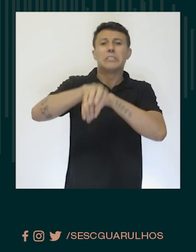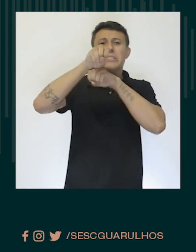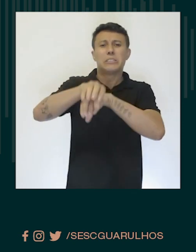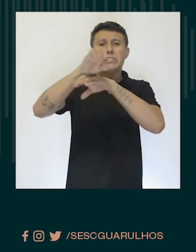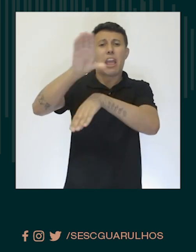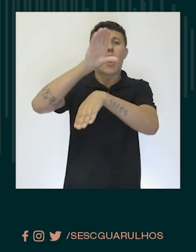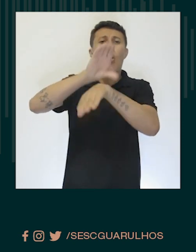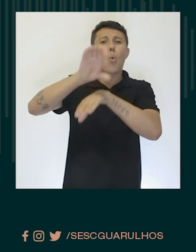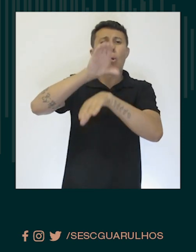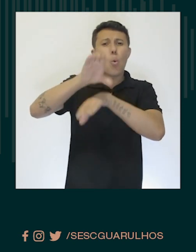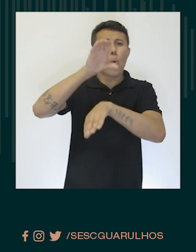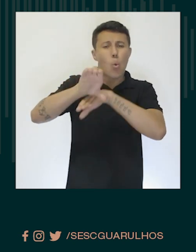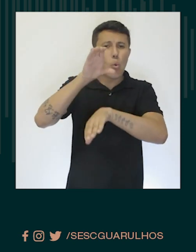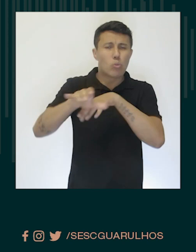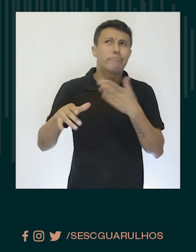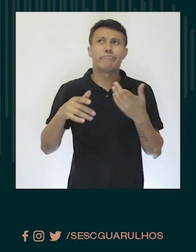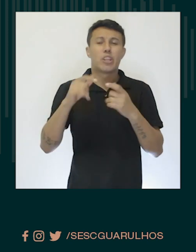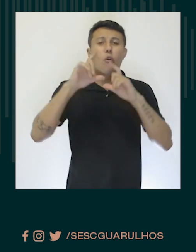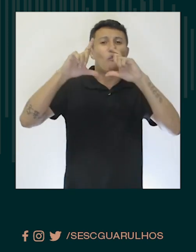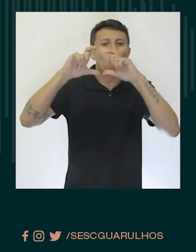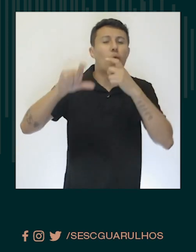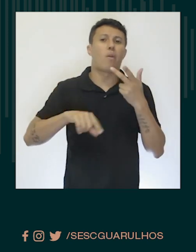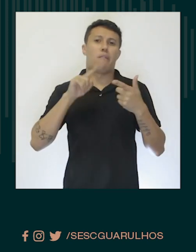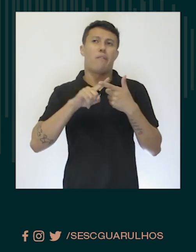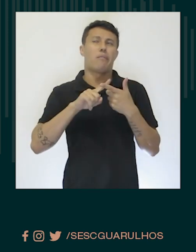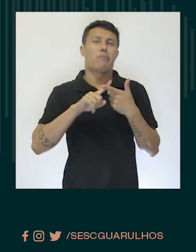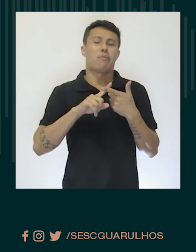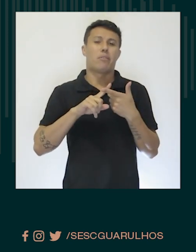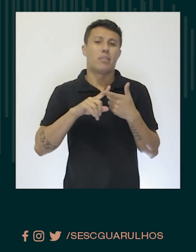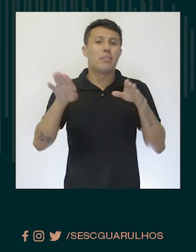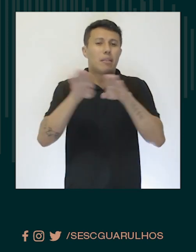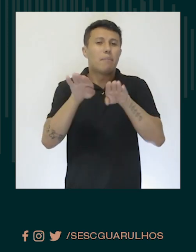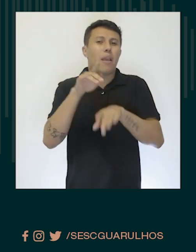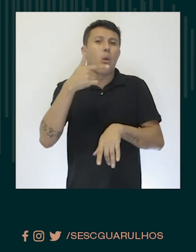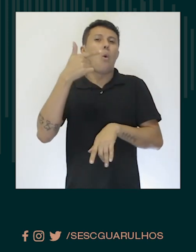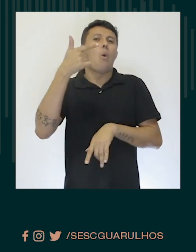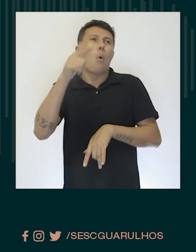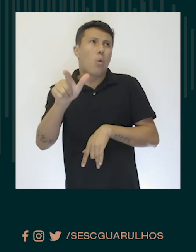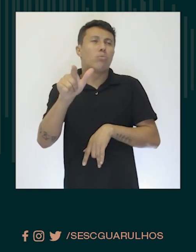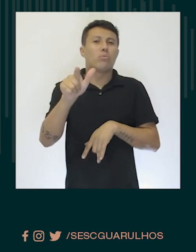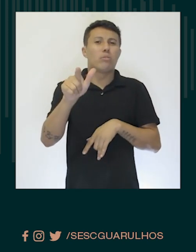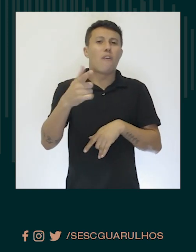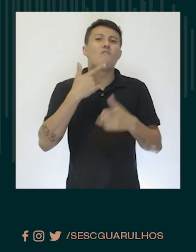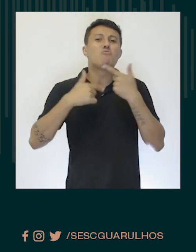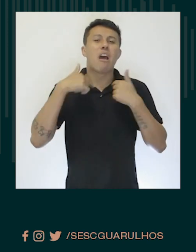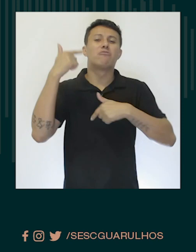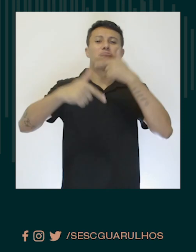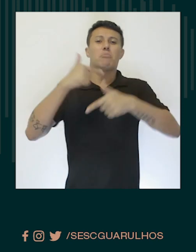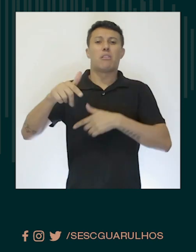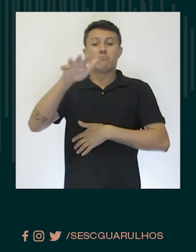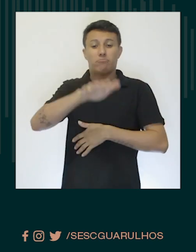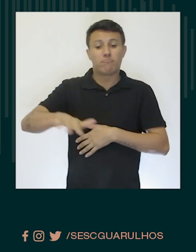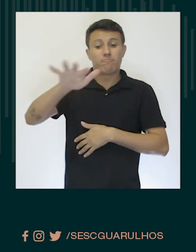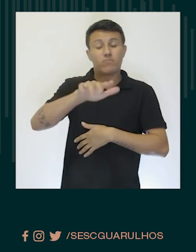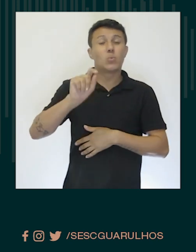sobre fotografia, ou se vocês têm alguma intenção de trabalhar nessa questão